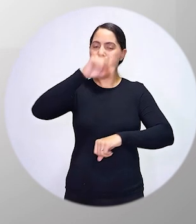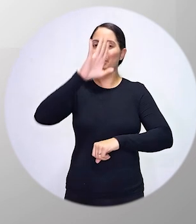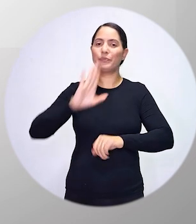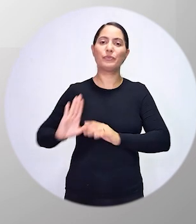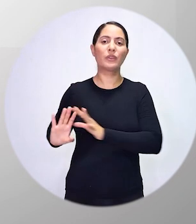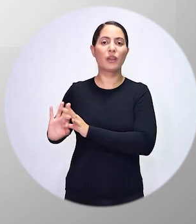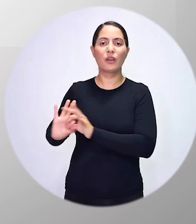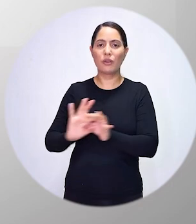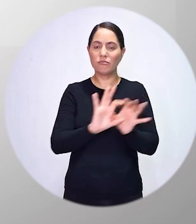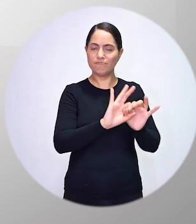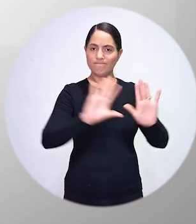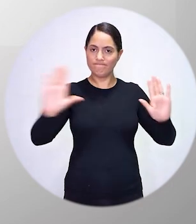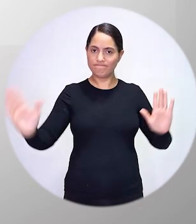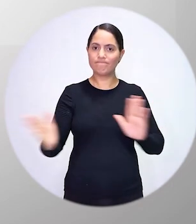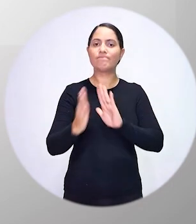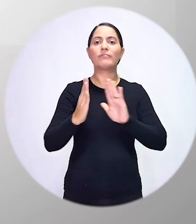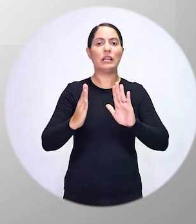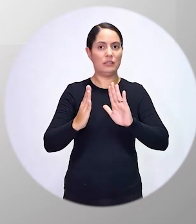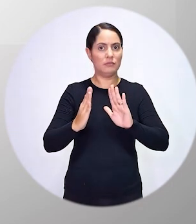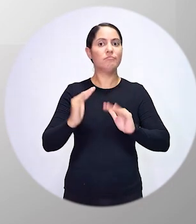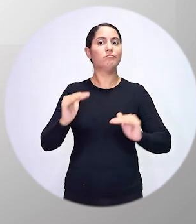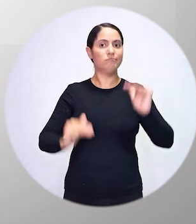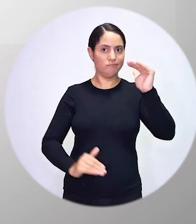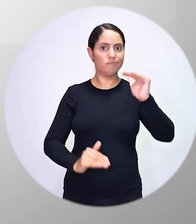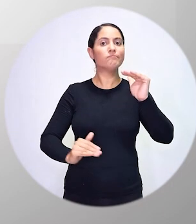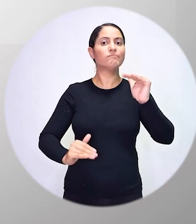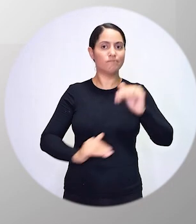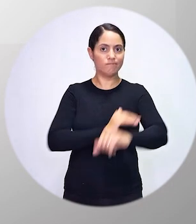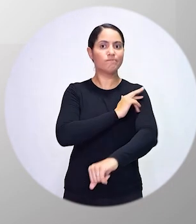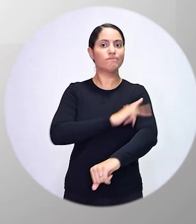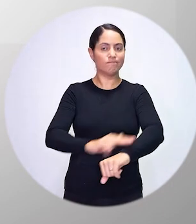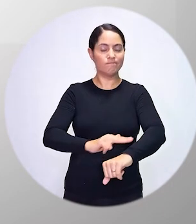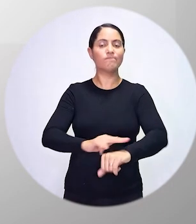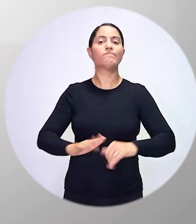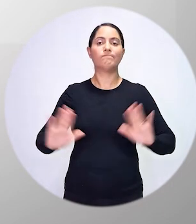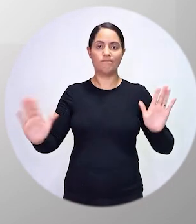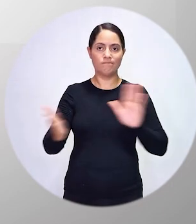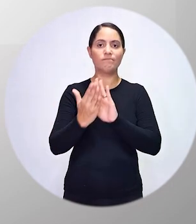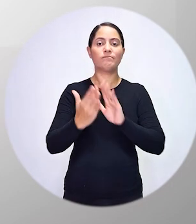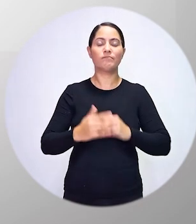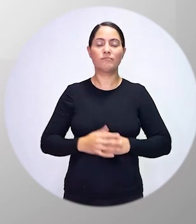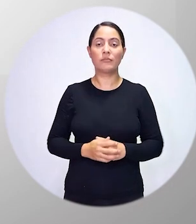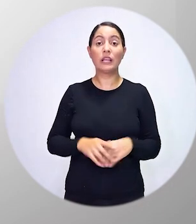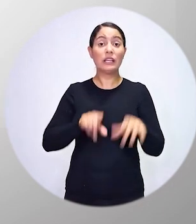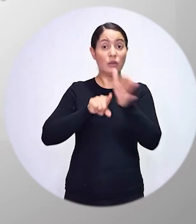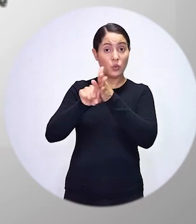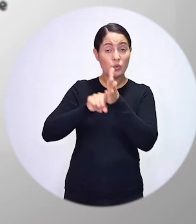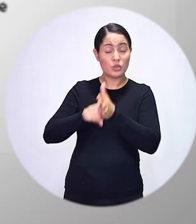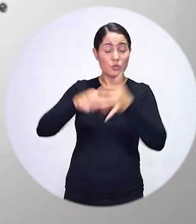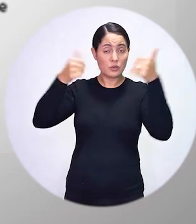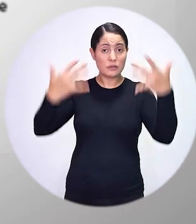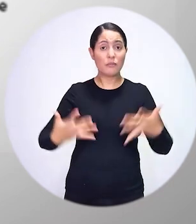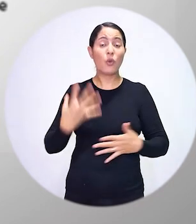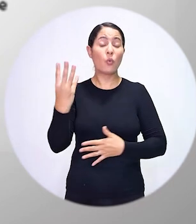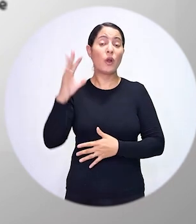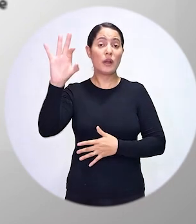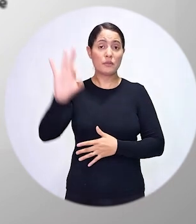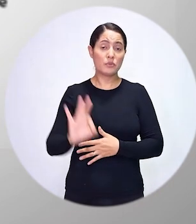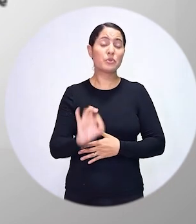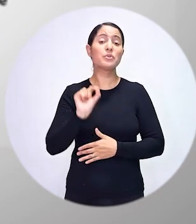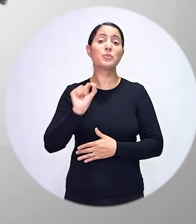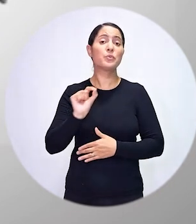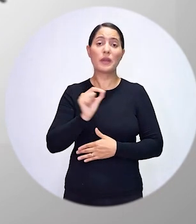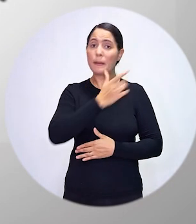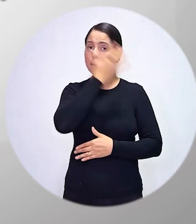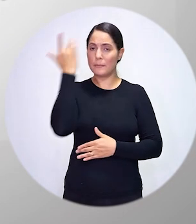aos cursos de direito no país, do ponto de vista do enfrentamento à desigualdade racial. O estudo revela ainda que